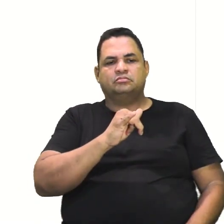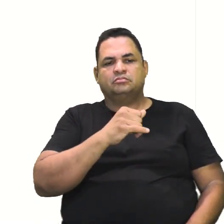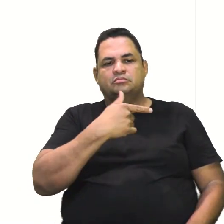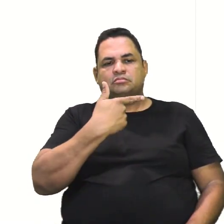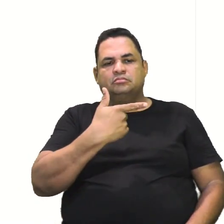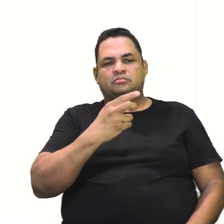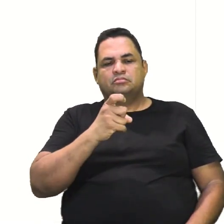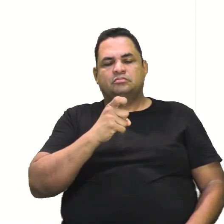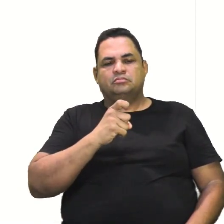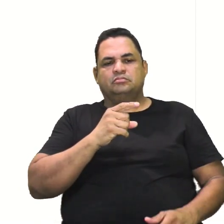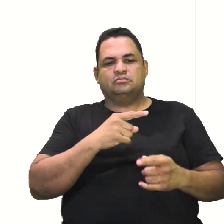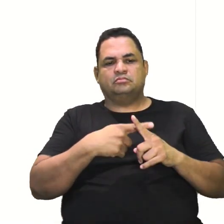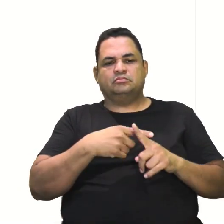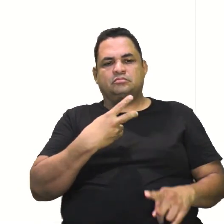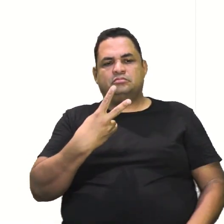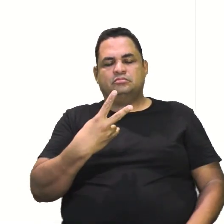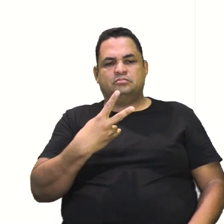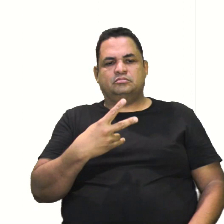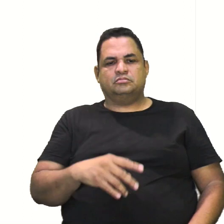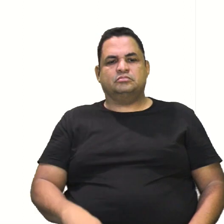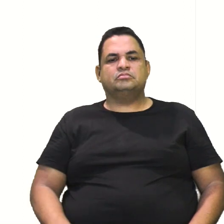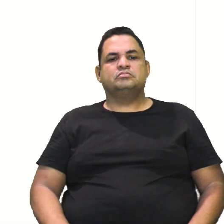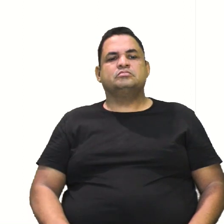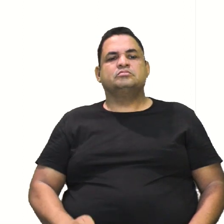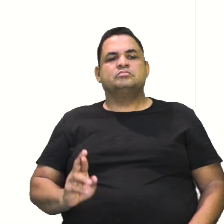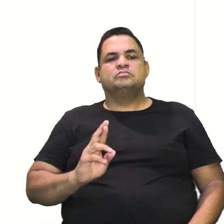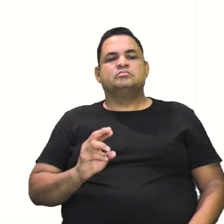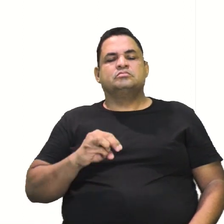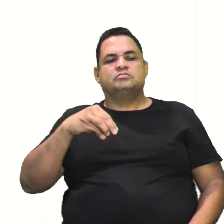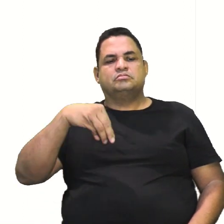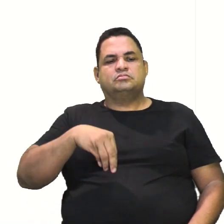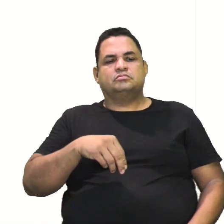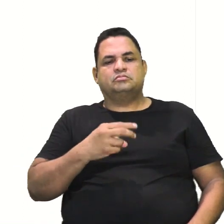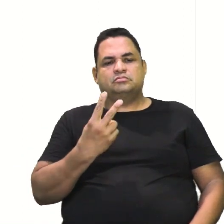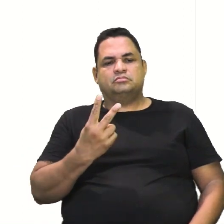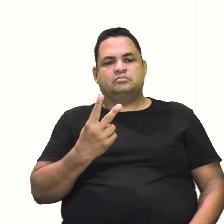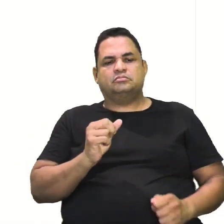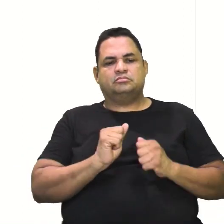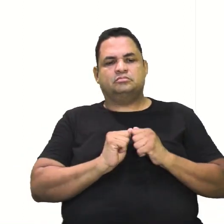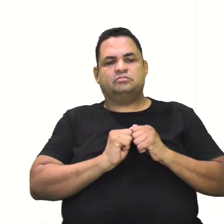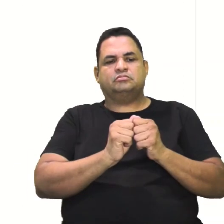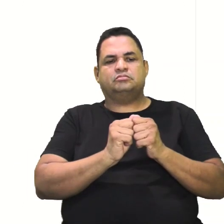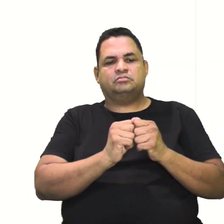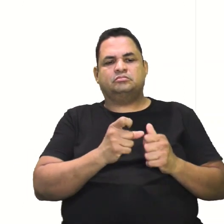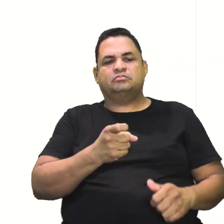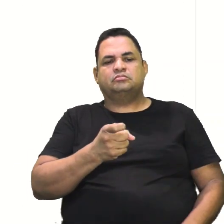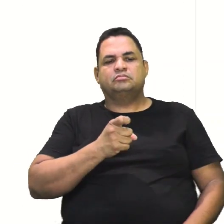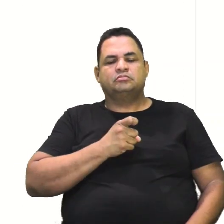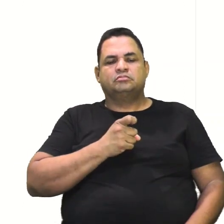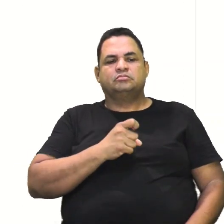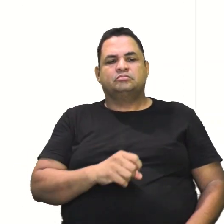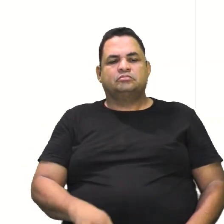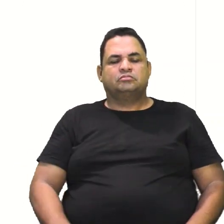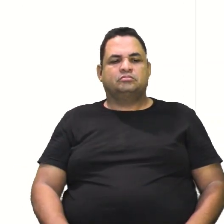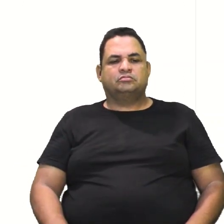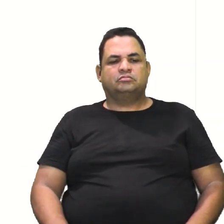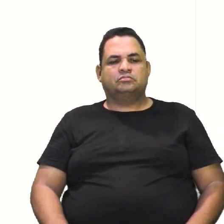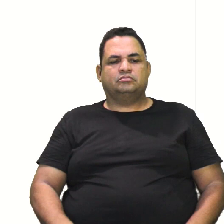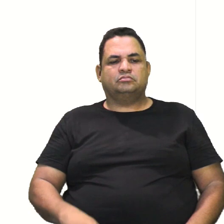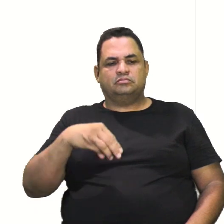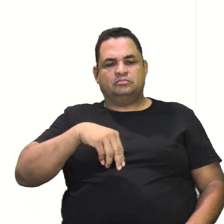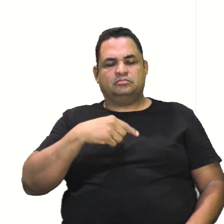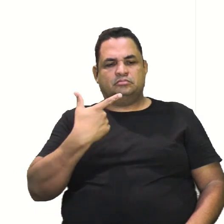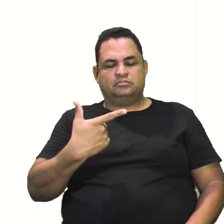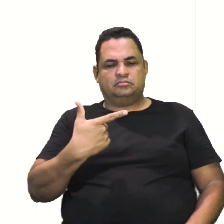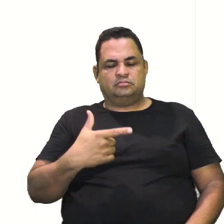a 2x mais 2, que passa para outro membro. E quem é o m? O m é 2. Quem acompanha? X. Então, o meu m é